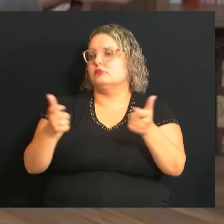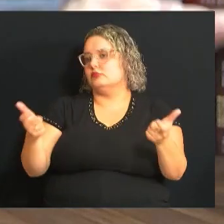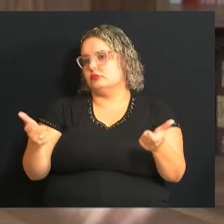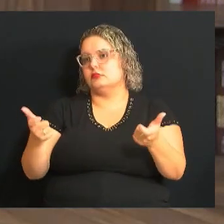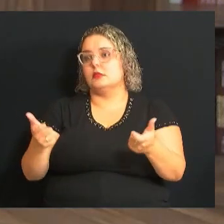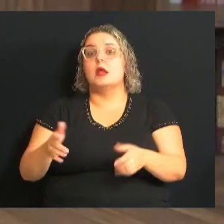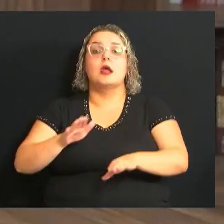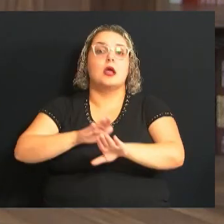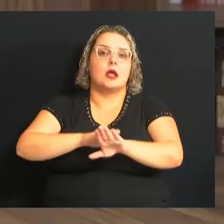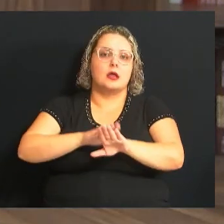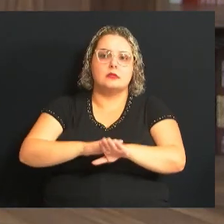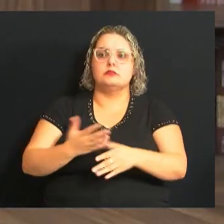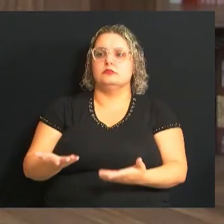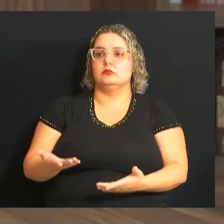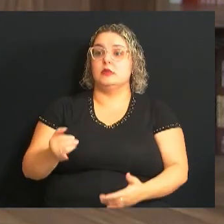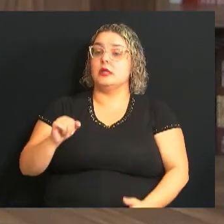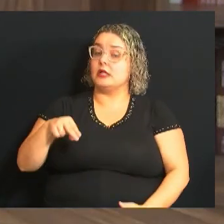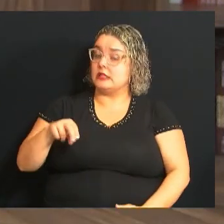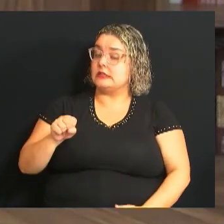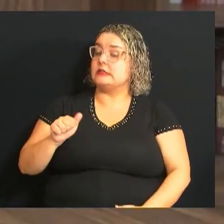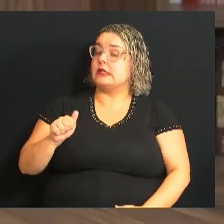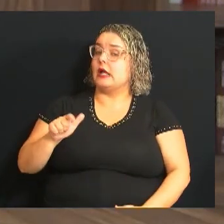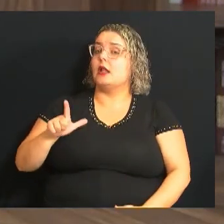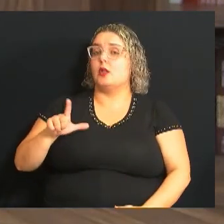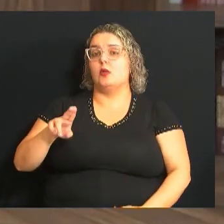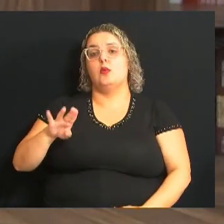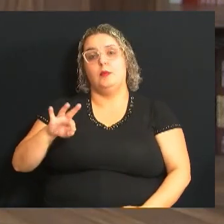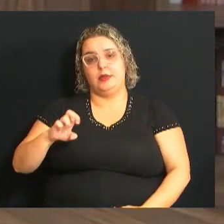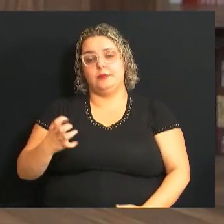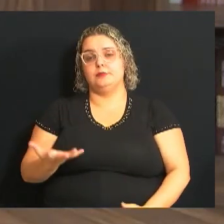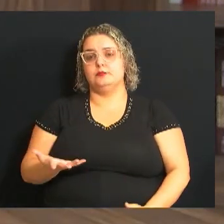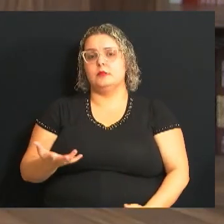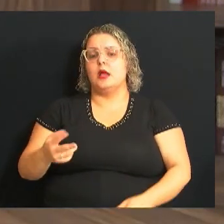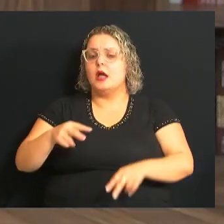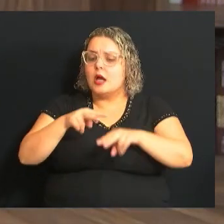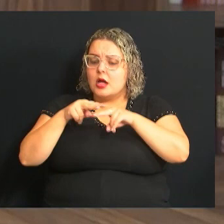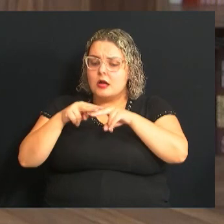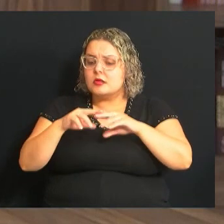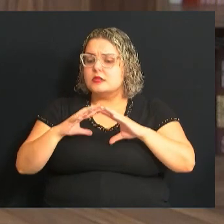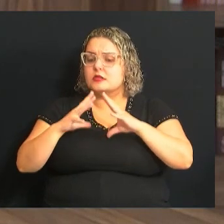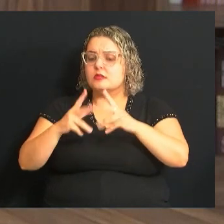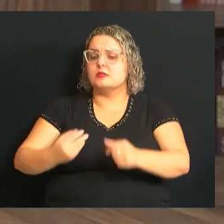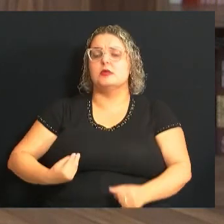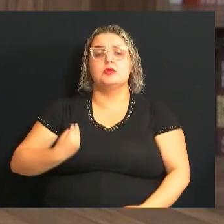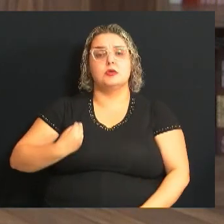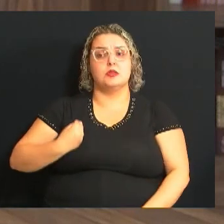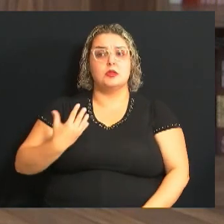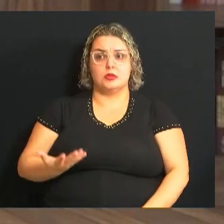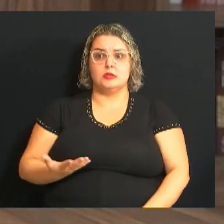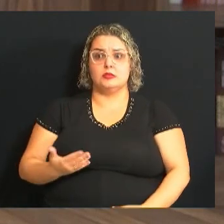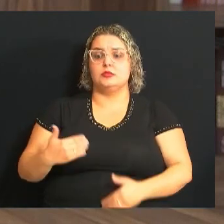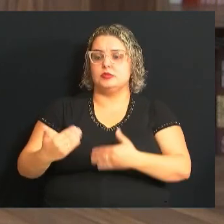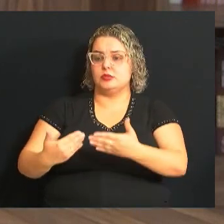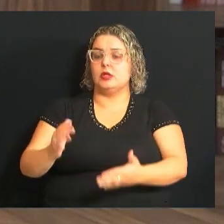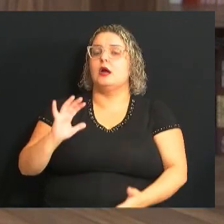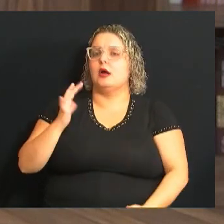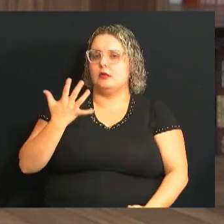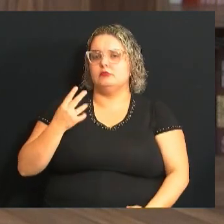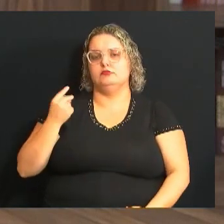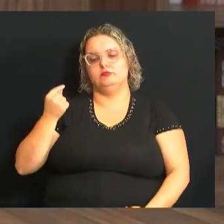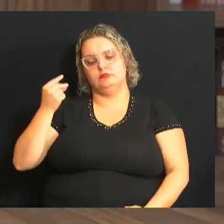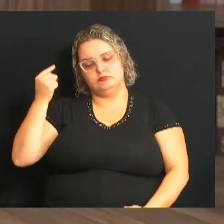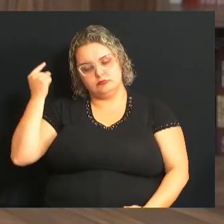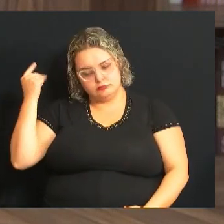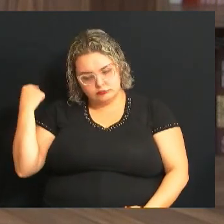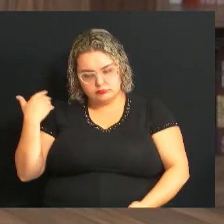exercem atividades insalubres. Essa questão da revisão da vida toda já estava rolando aí há muitos anos,